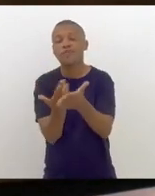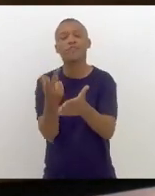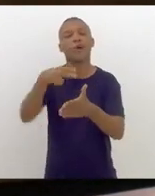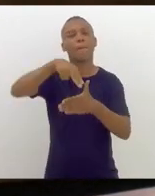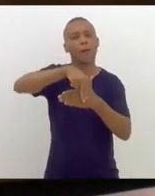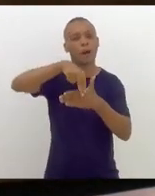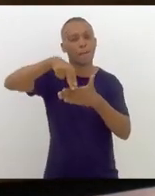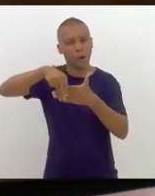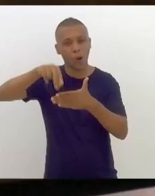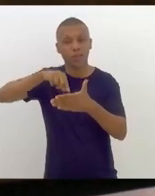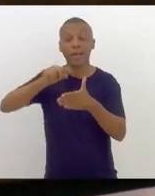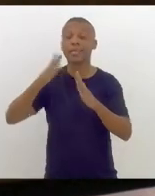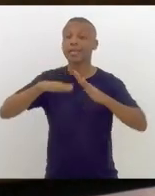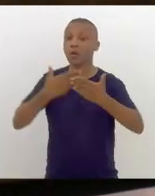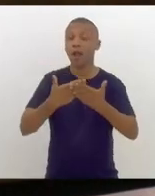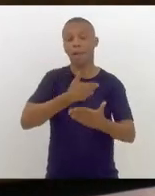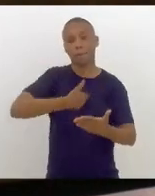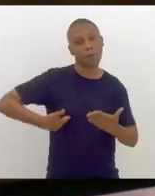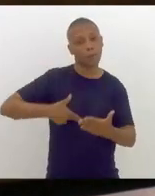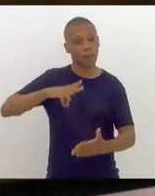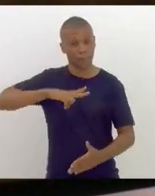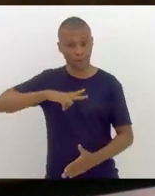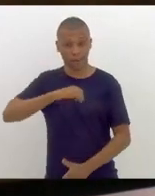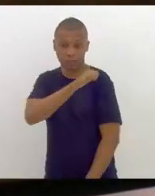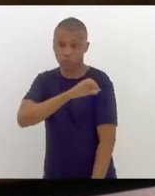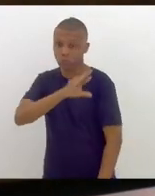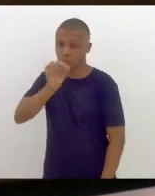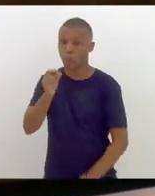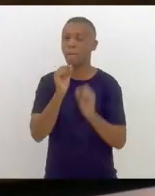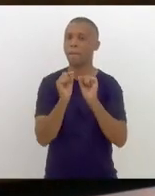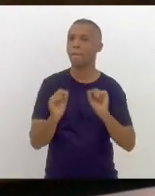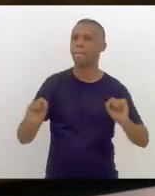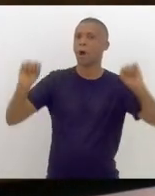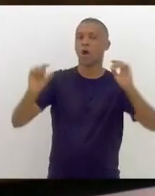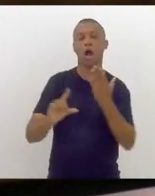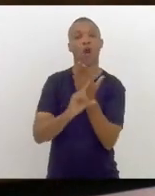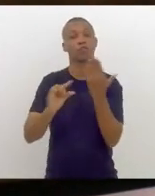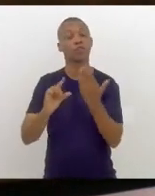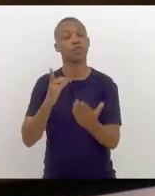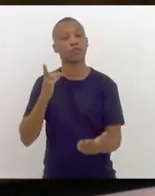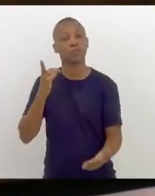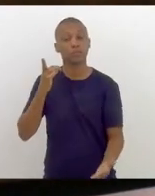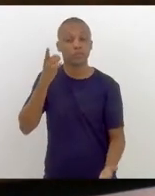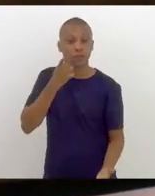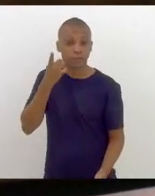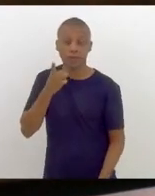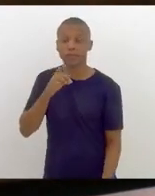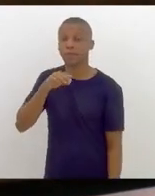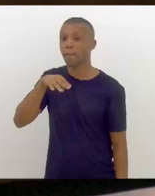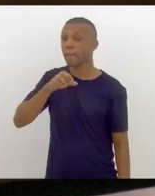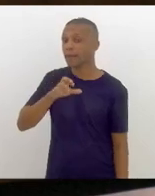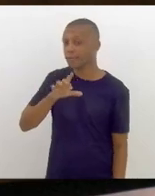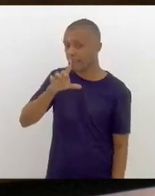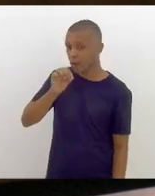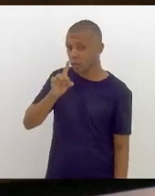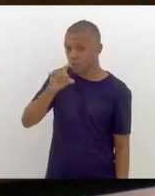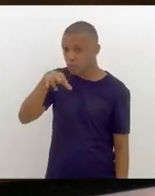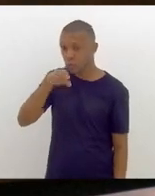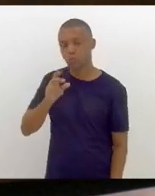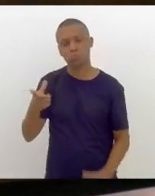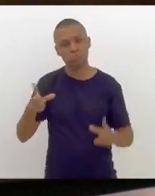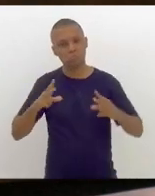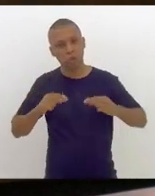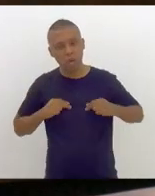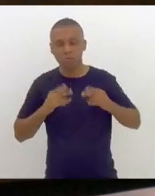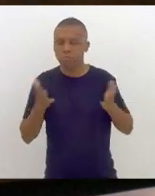públicas e privadas em todo o território do Estado do Rio de Janeiro de autoria do deputado Marcelo do seu Dino projeto emeritório merece